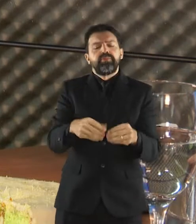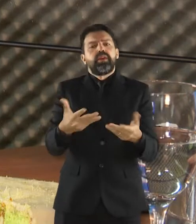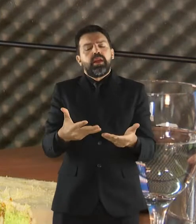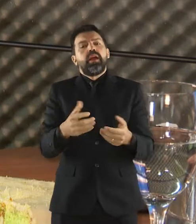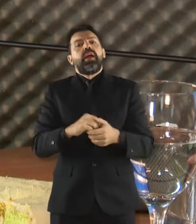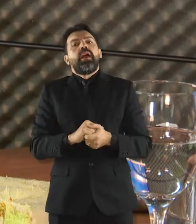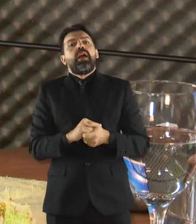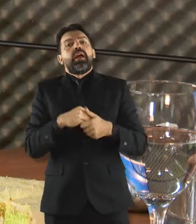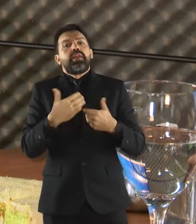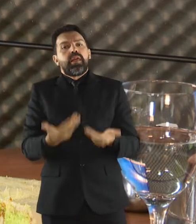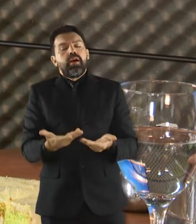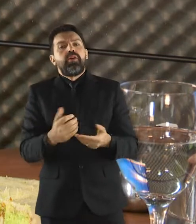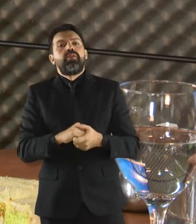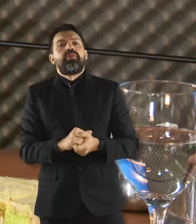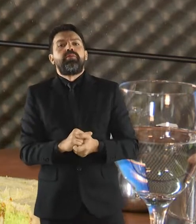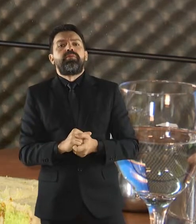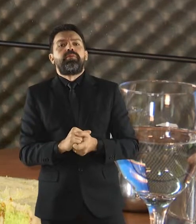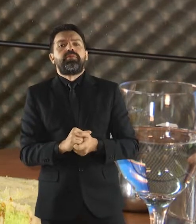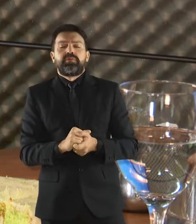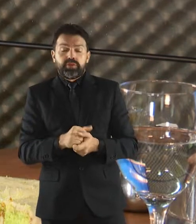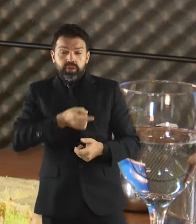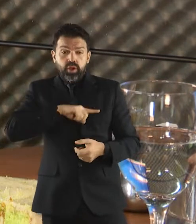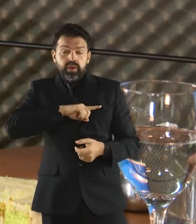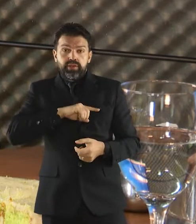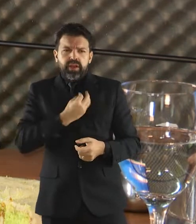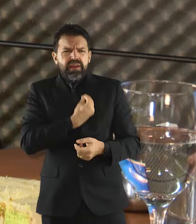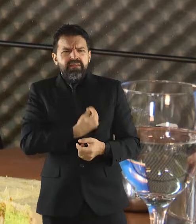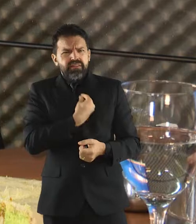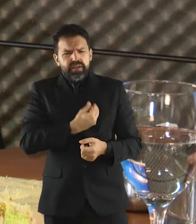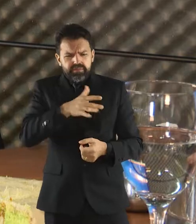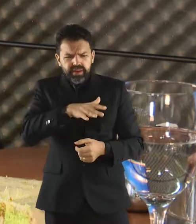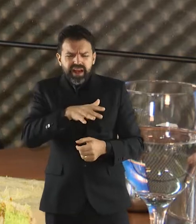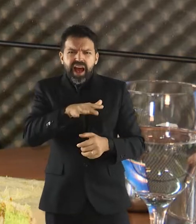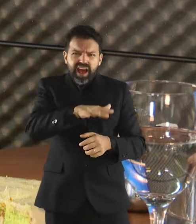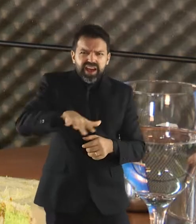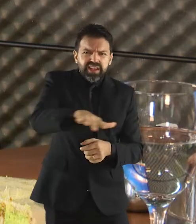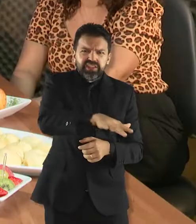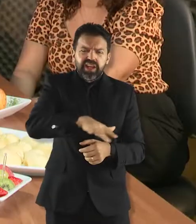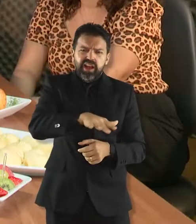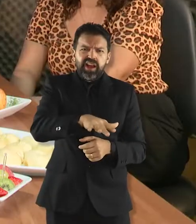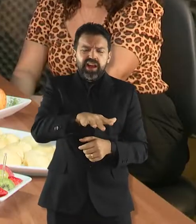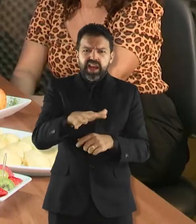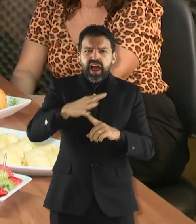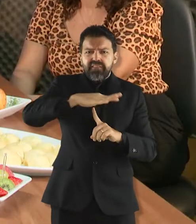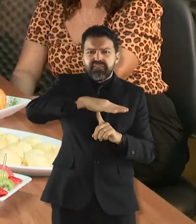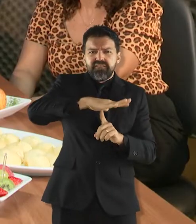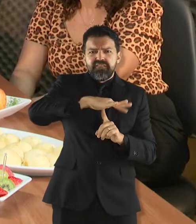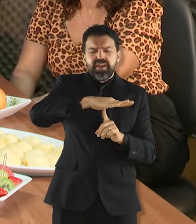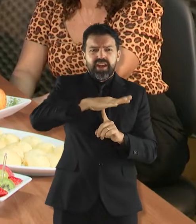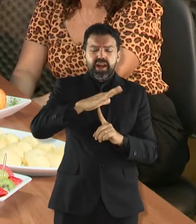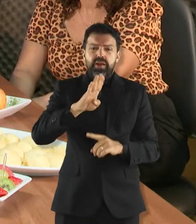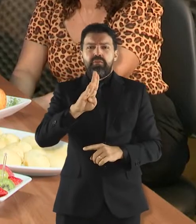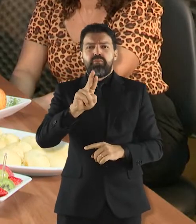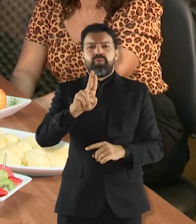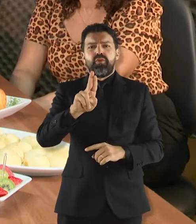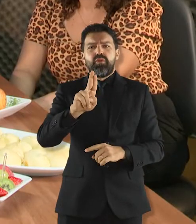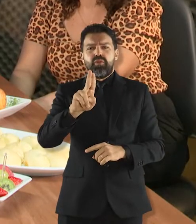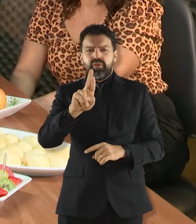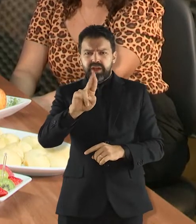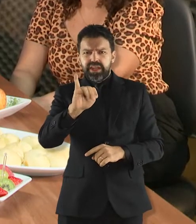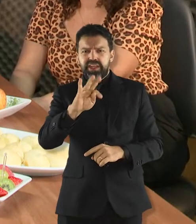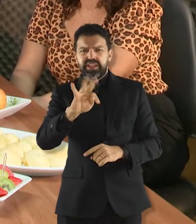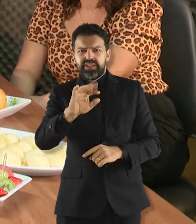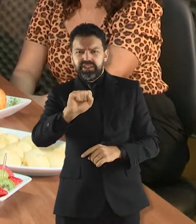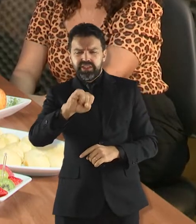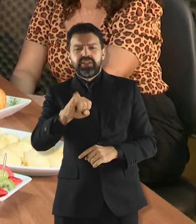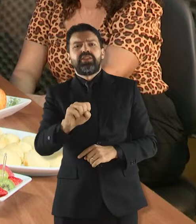e a gente foi viver ali na região da Feira do Buriti, né? Então, eu me criei ali ao redor da Feira do Buriti,